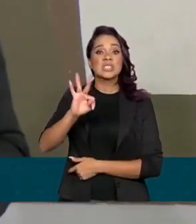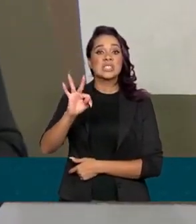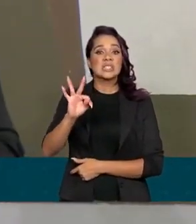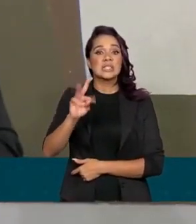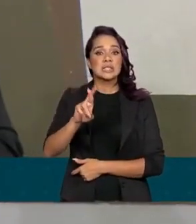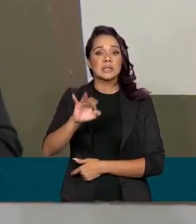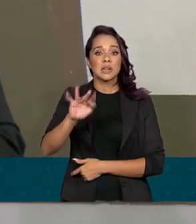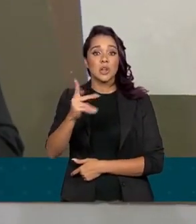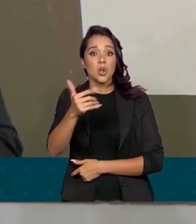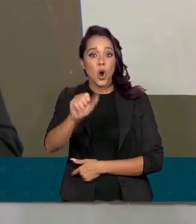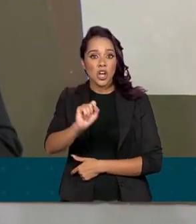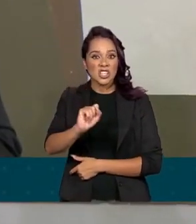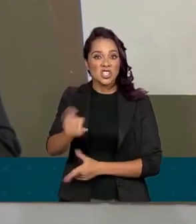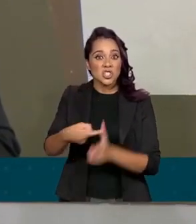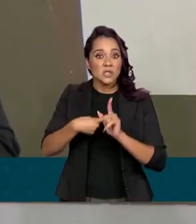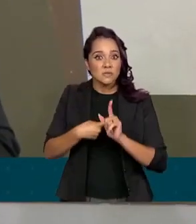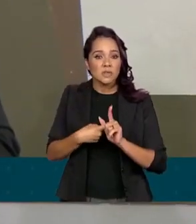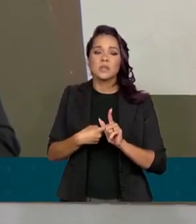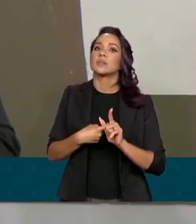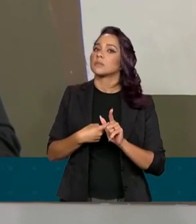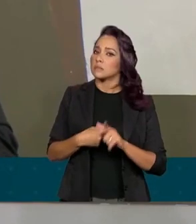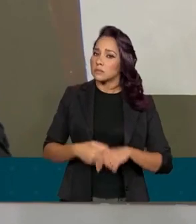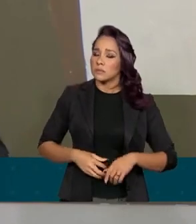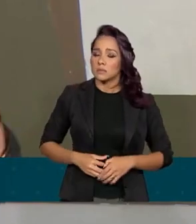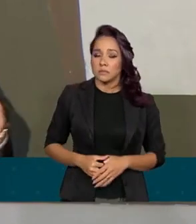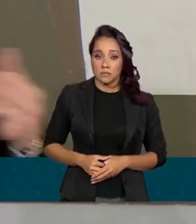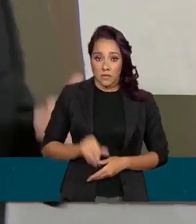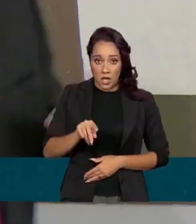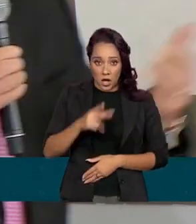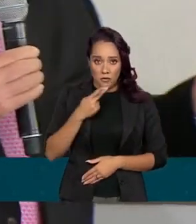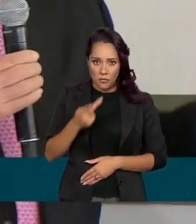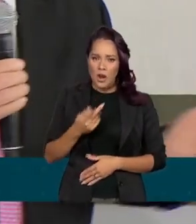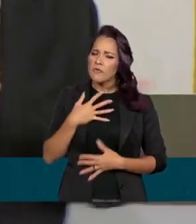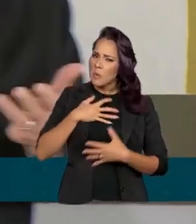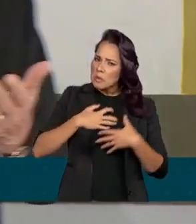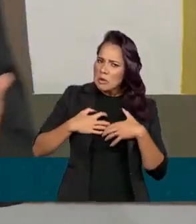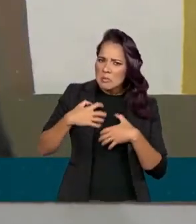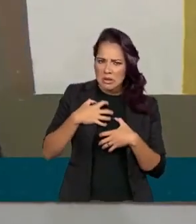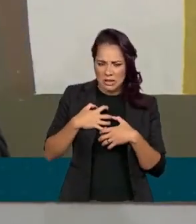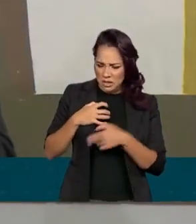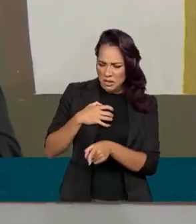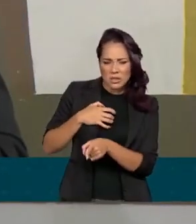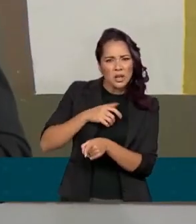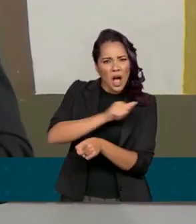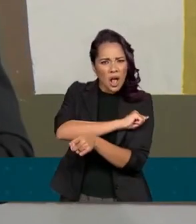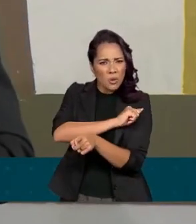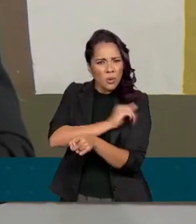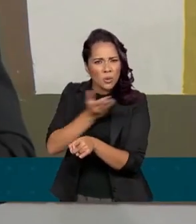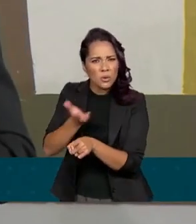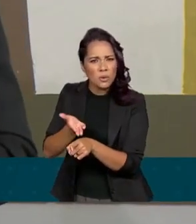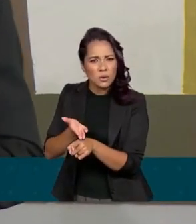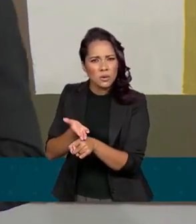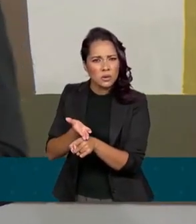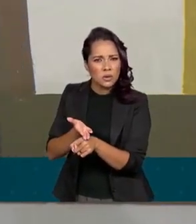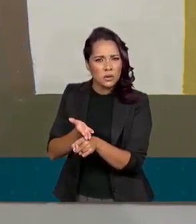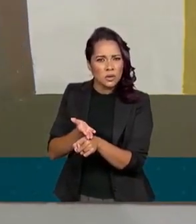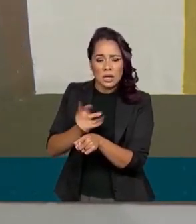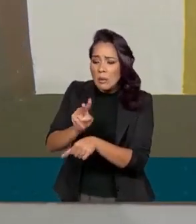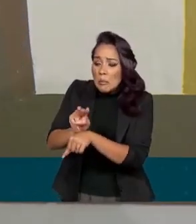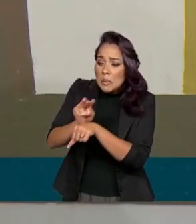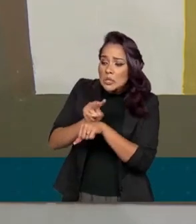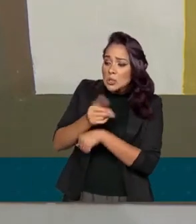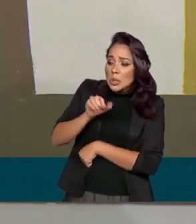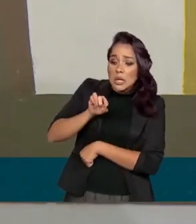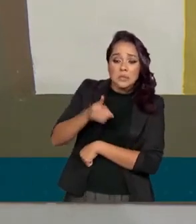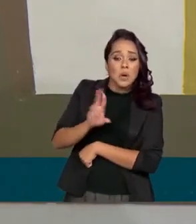trilhões de reais. E eu vou me incomodar com uma dívida do estudante que tomou emprestado